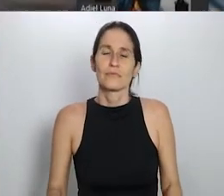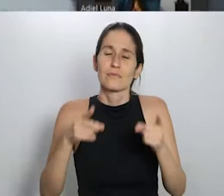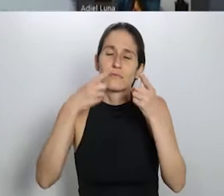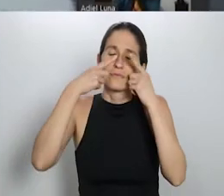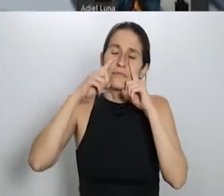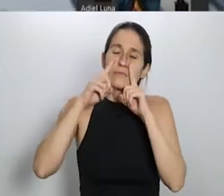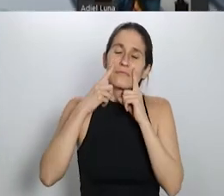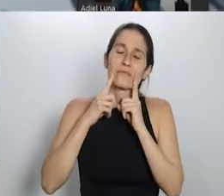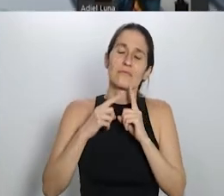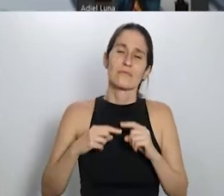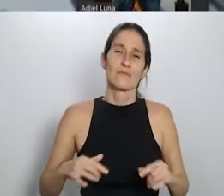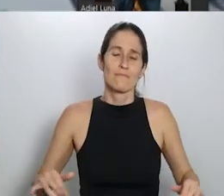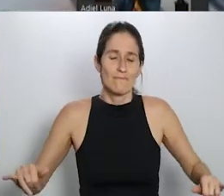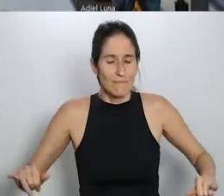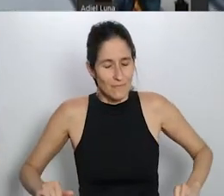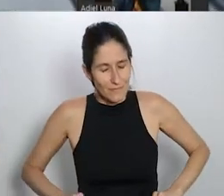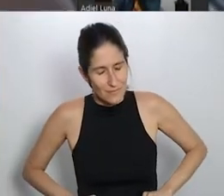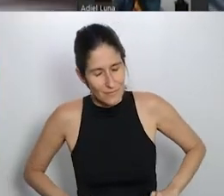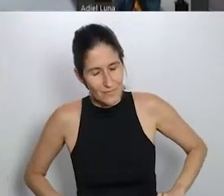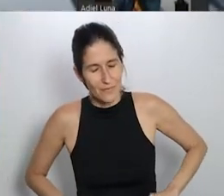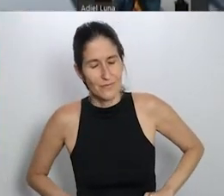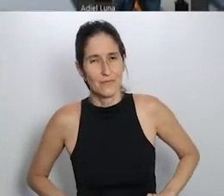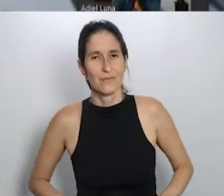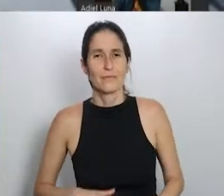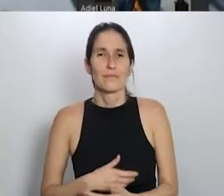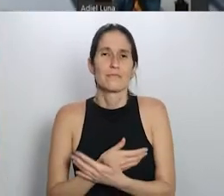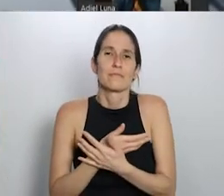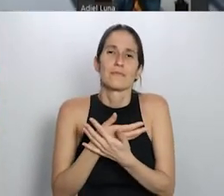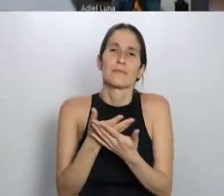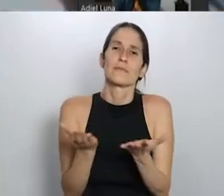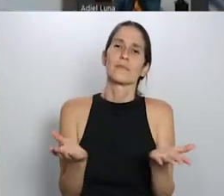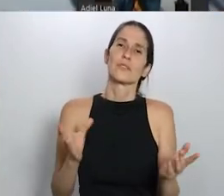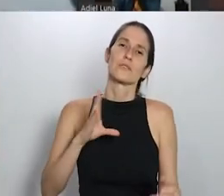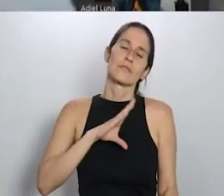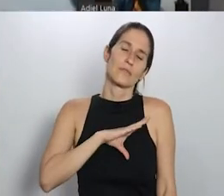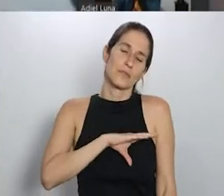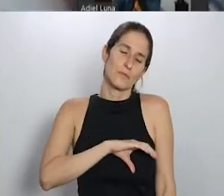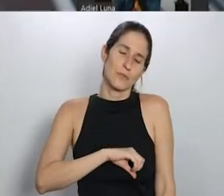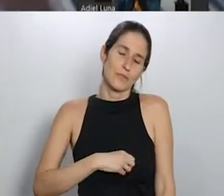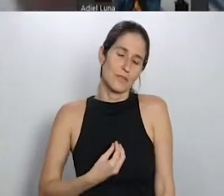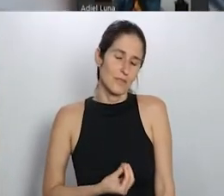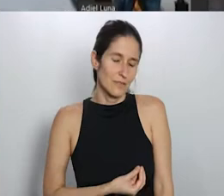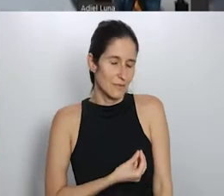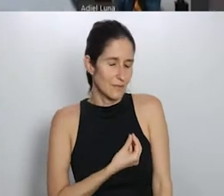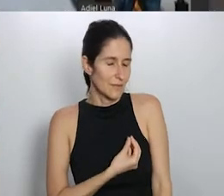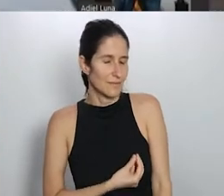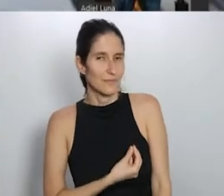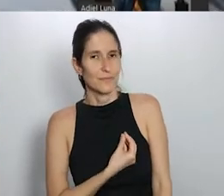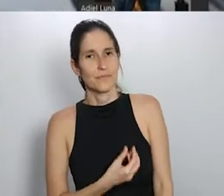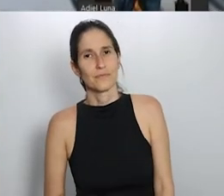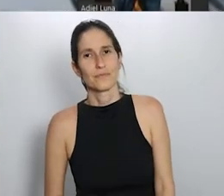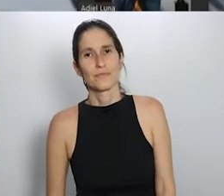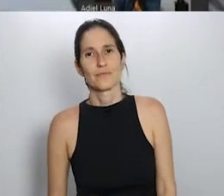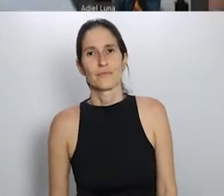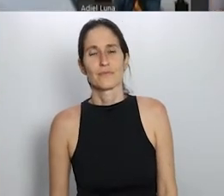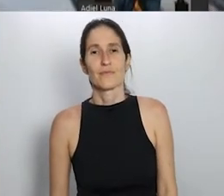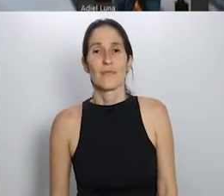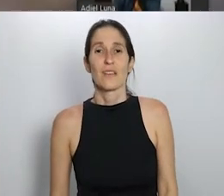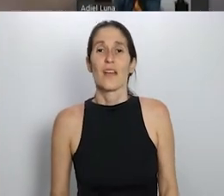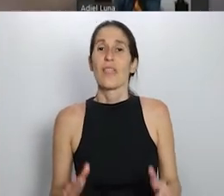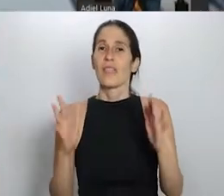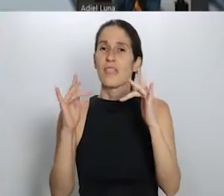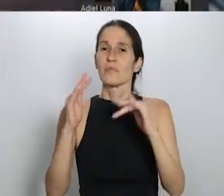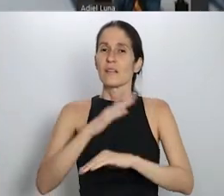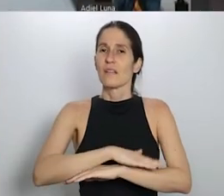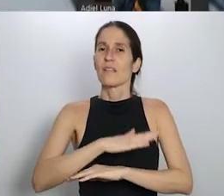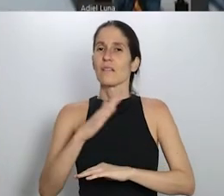Ela chorava e lamentava. Por ter perdido um amor que tanto amava. Foi namorar na